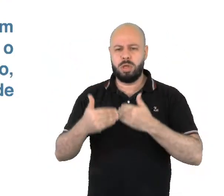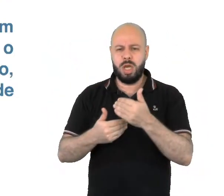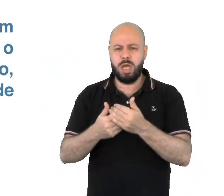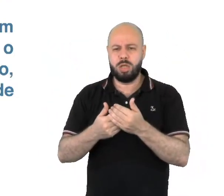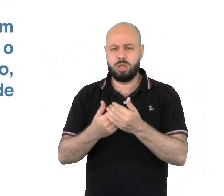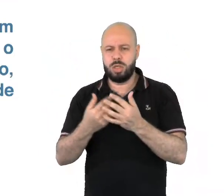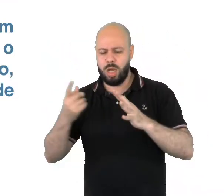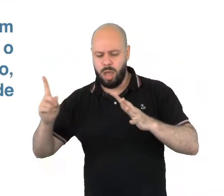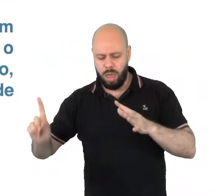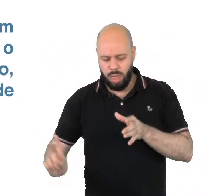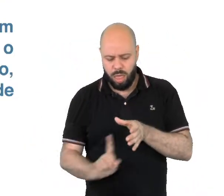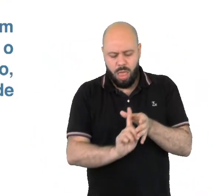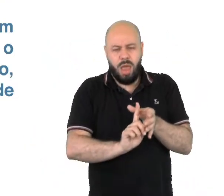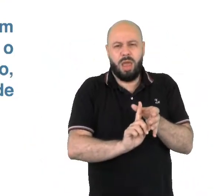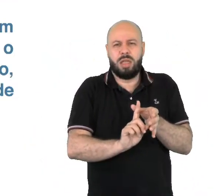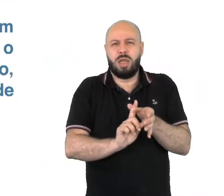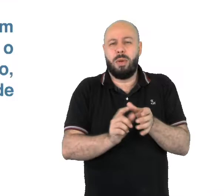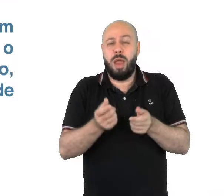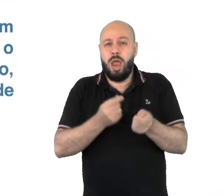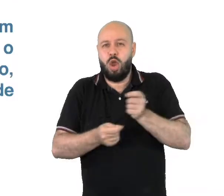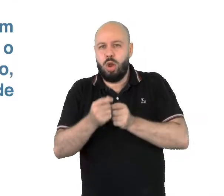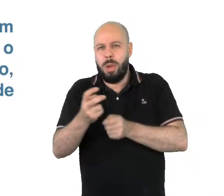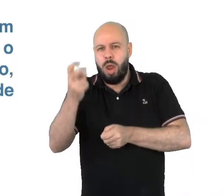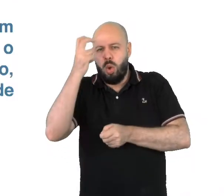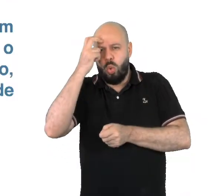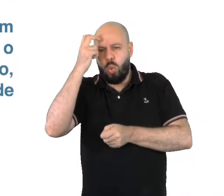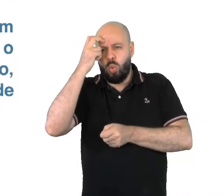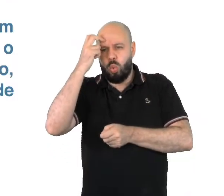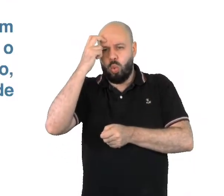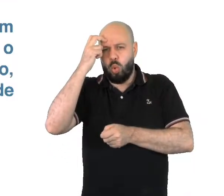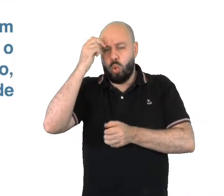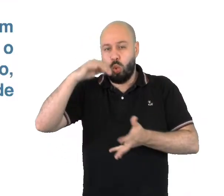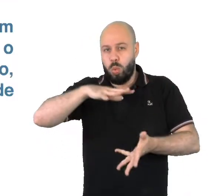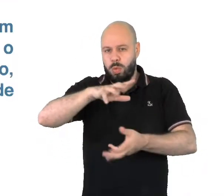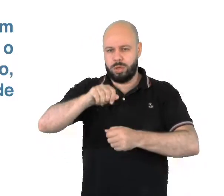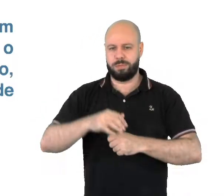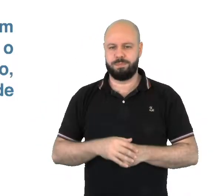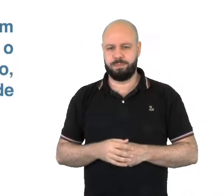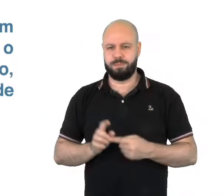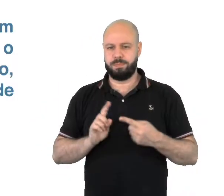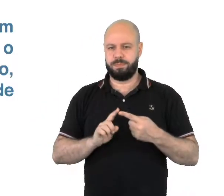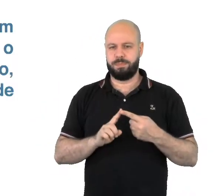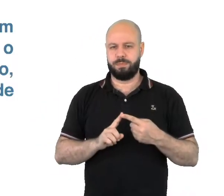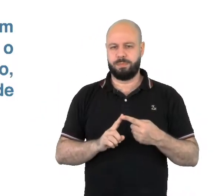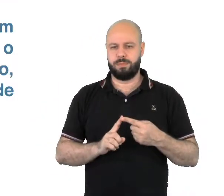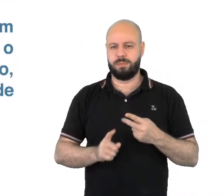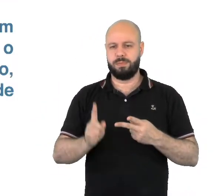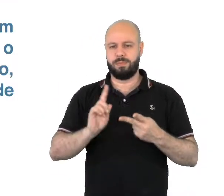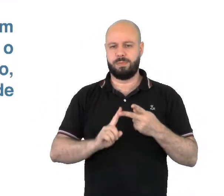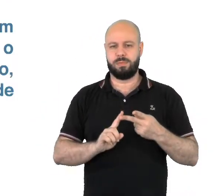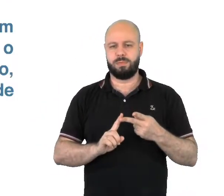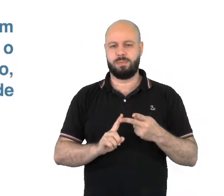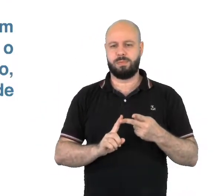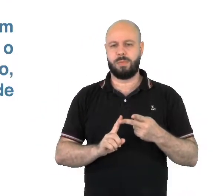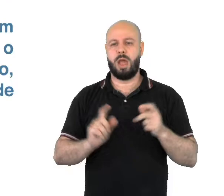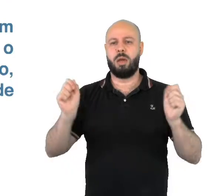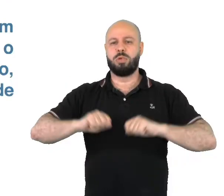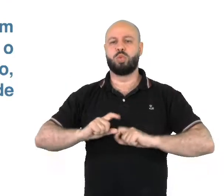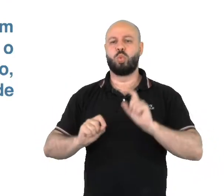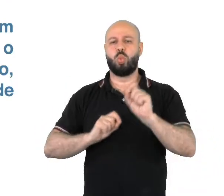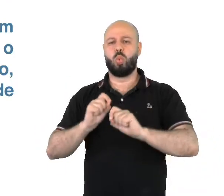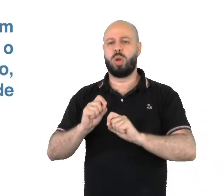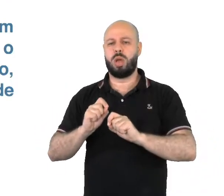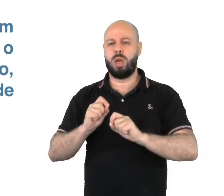integração econômica e de cultura do mundo, ok? Ela torna possível